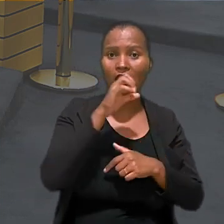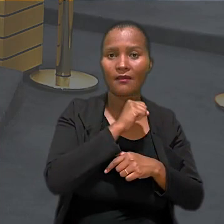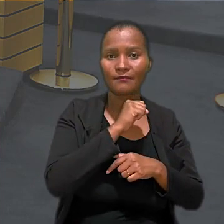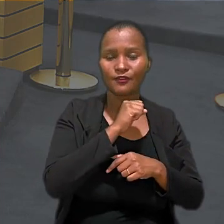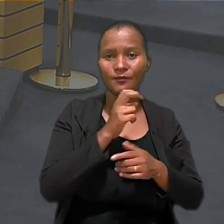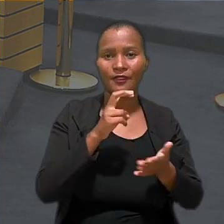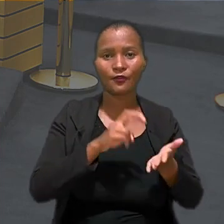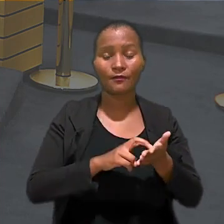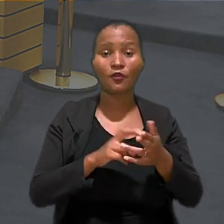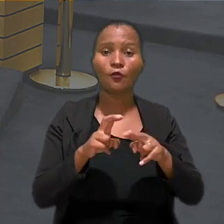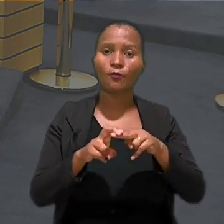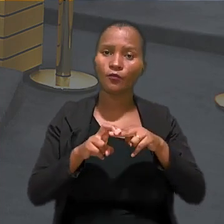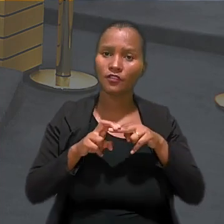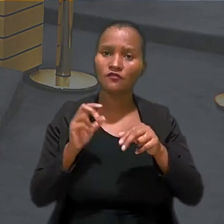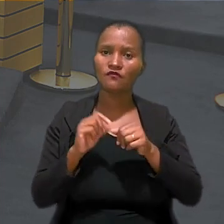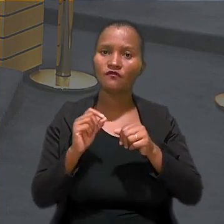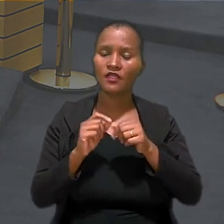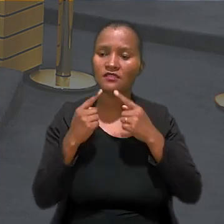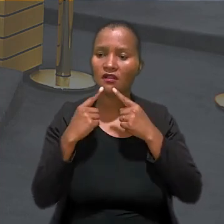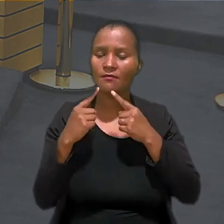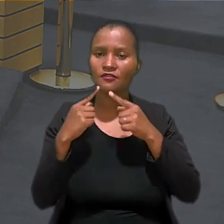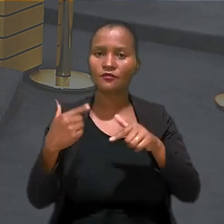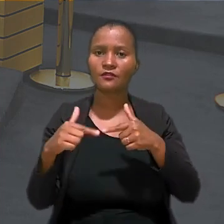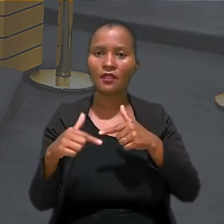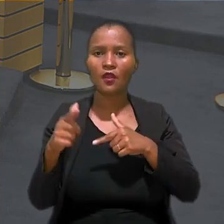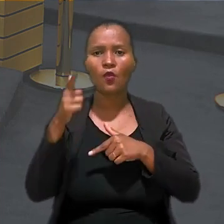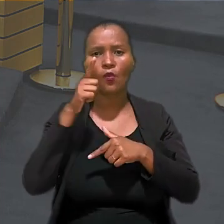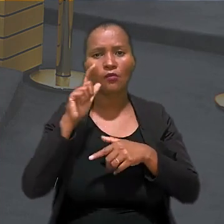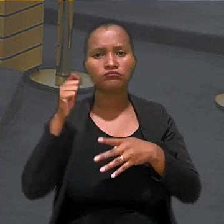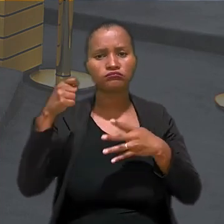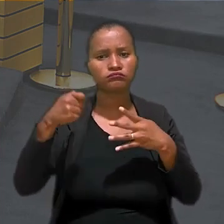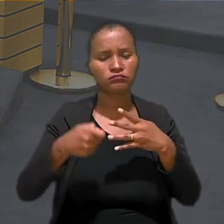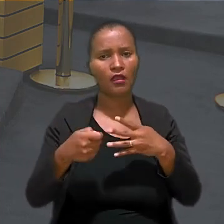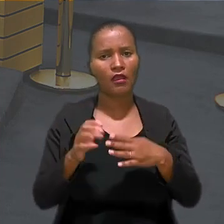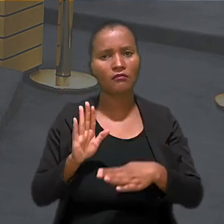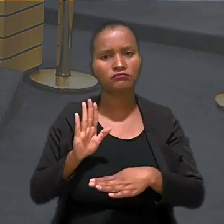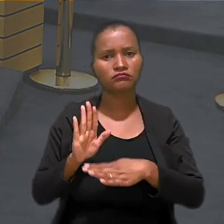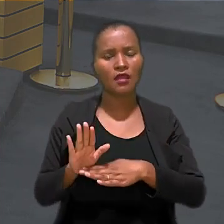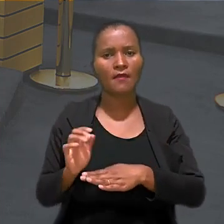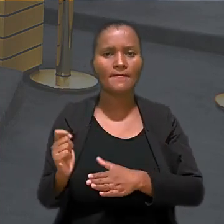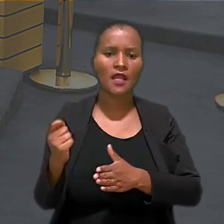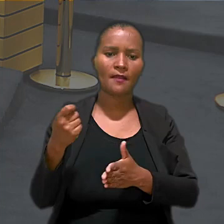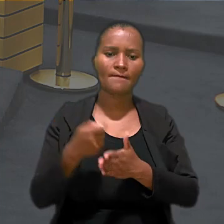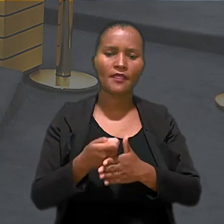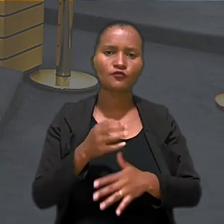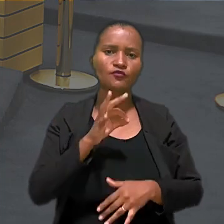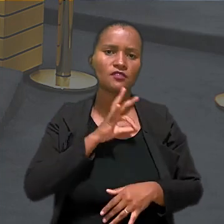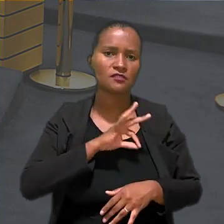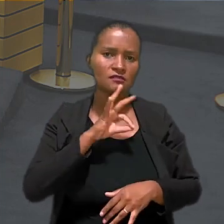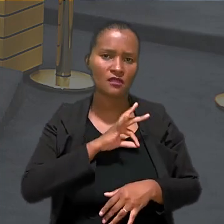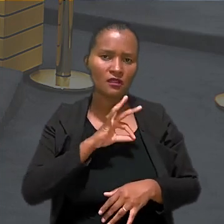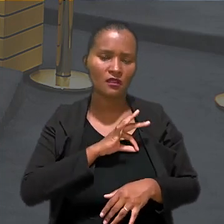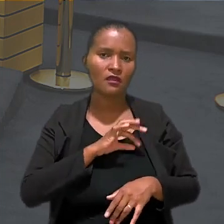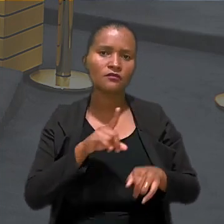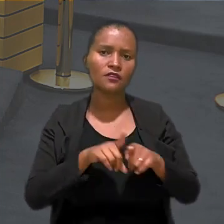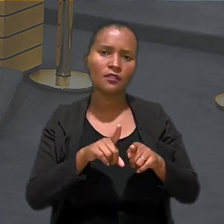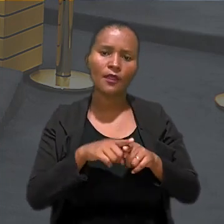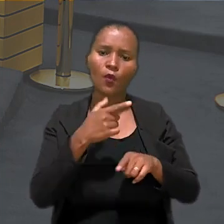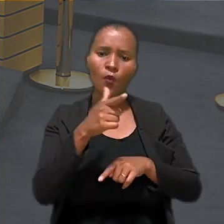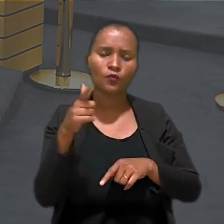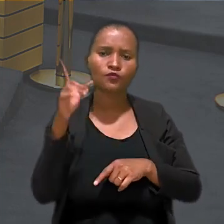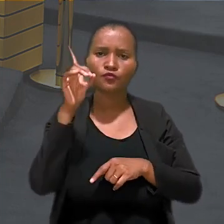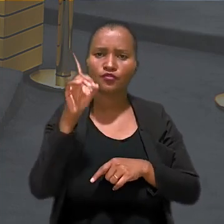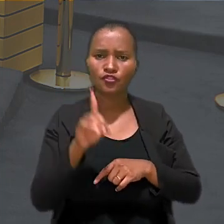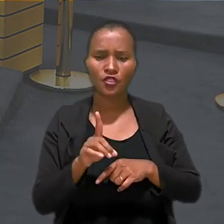banco. Por isso, ajuizou a reclamação trabalhista e conseguiu sentença favorável ao pagamento de salários e demais